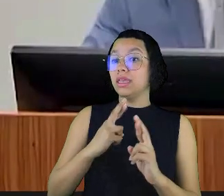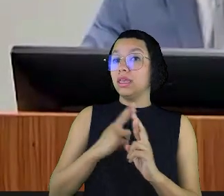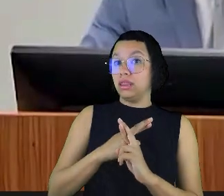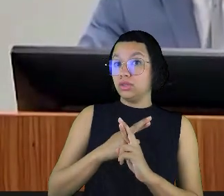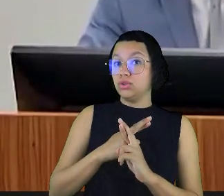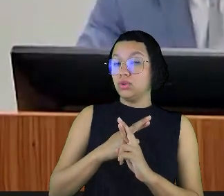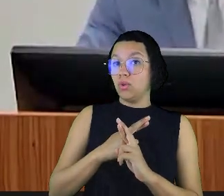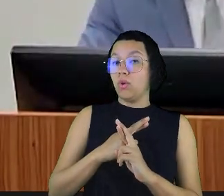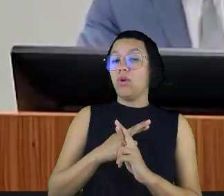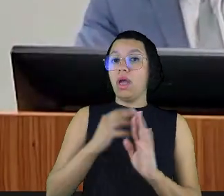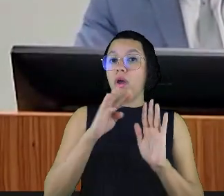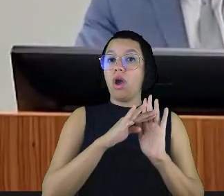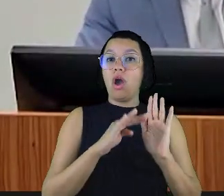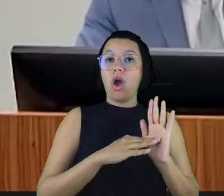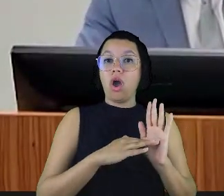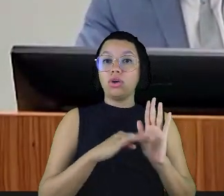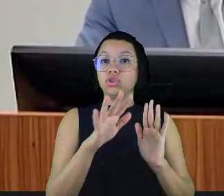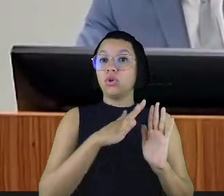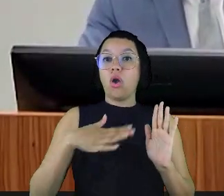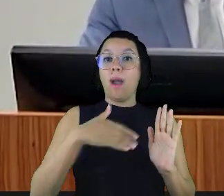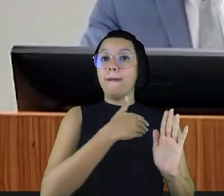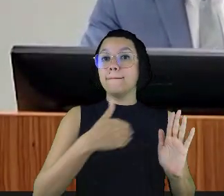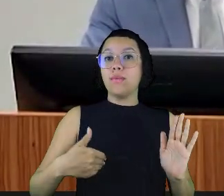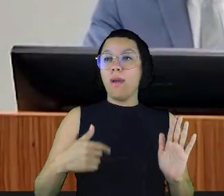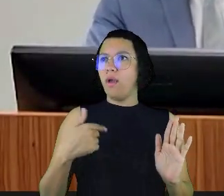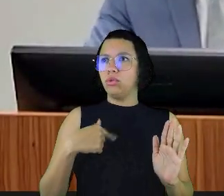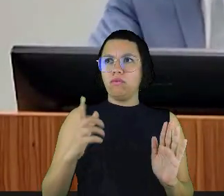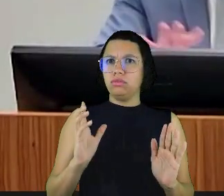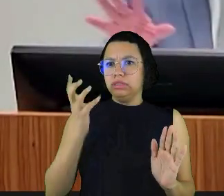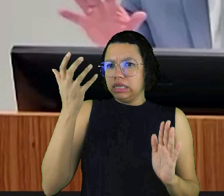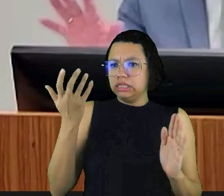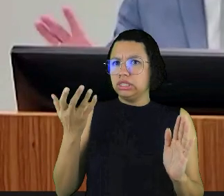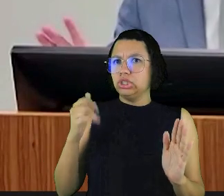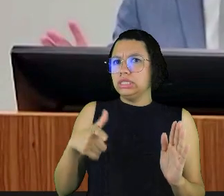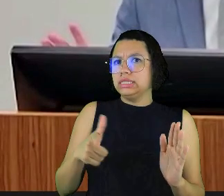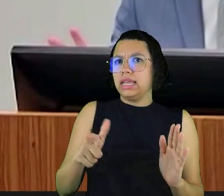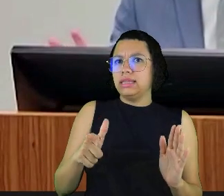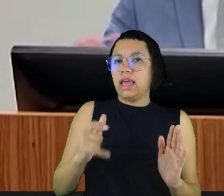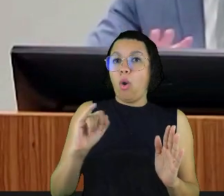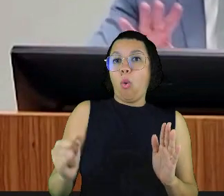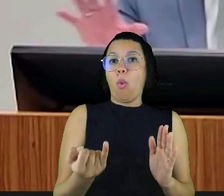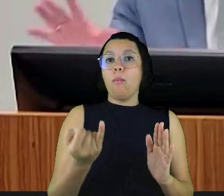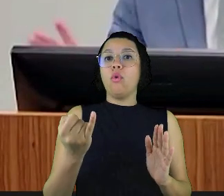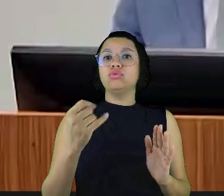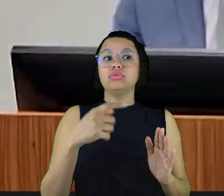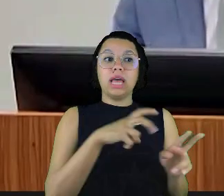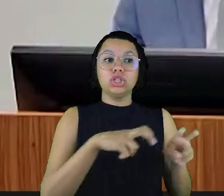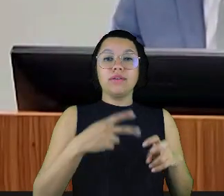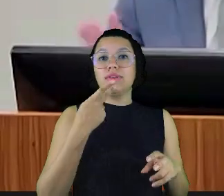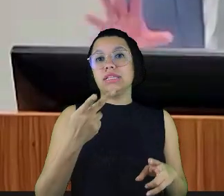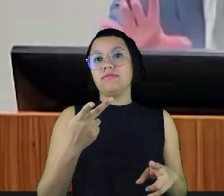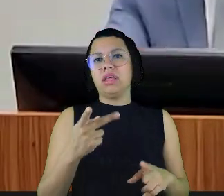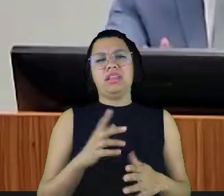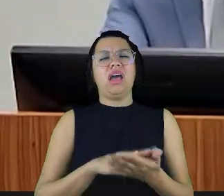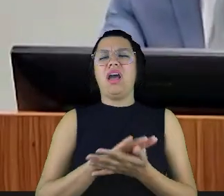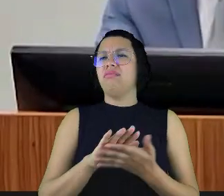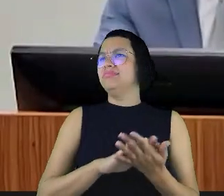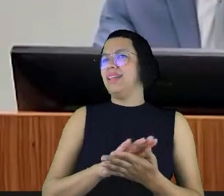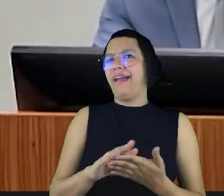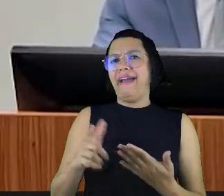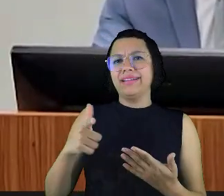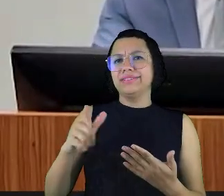não vou tomar essa decisão sem dar a oportunidade de a Fazenda falar: não, não tem nada a ver, não tem ICMS nenhum, mas ela